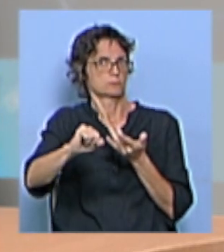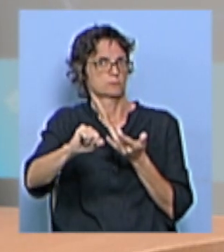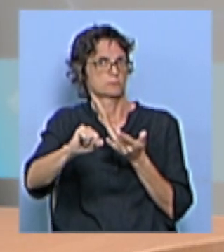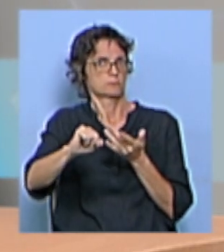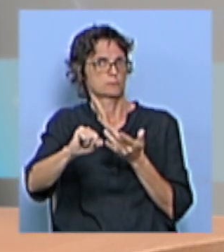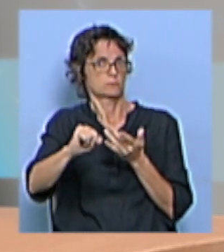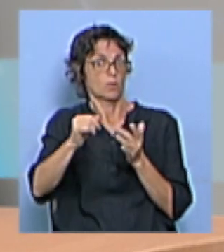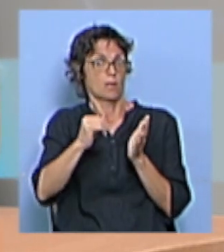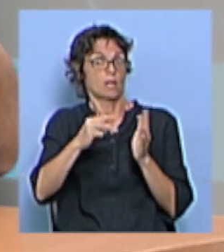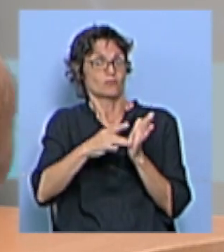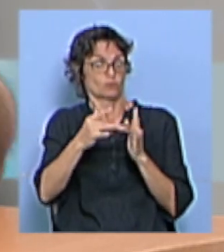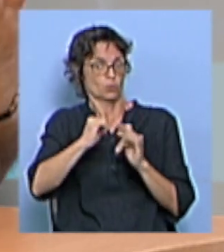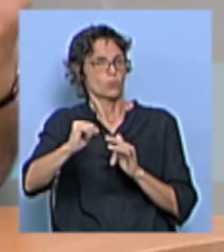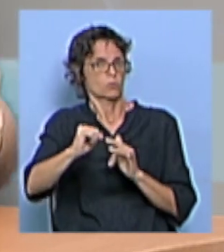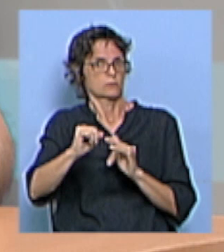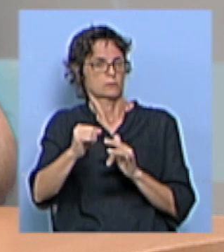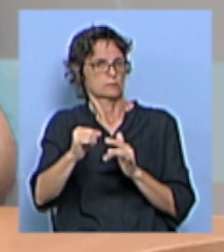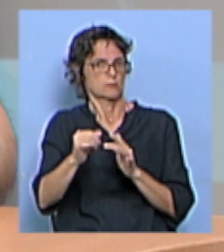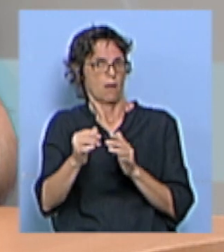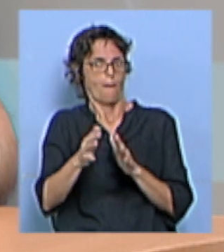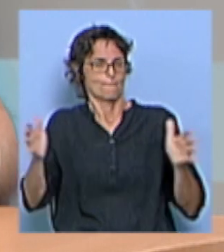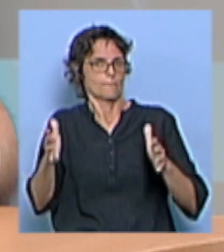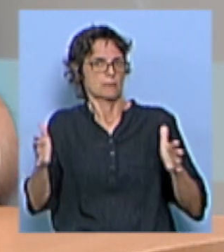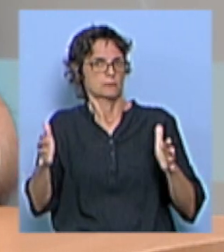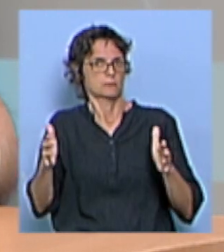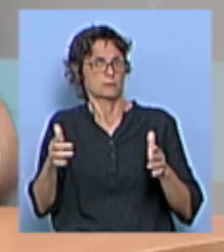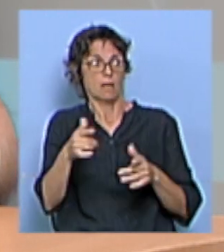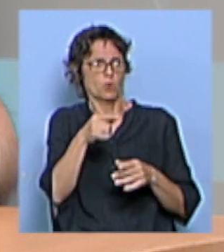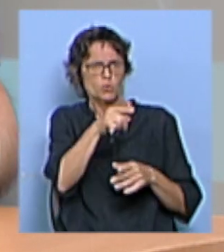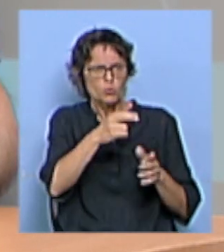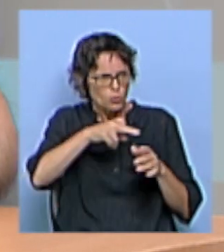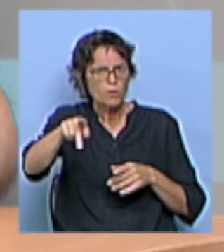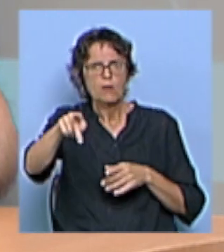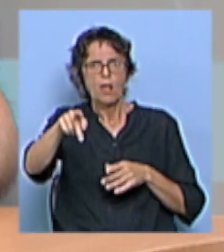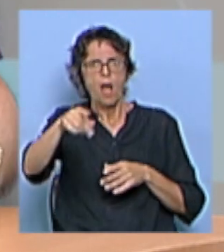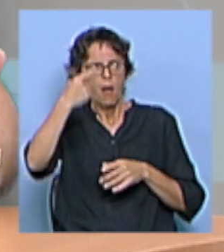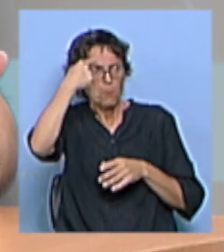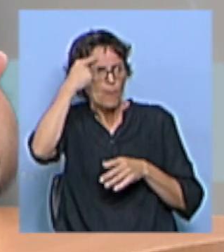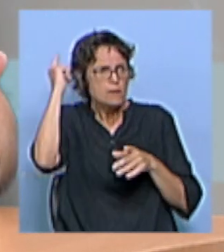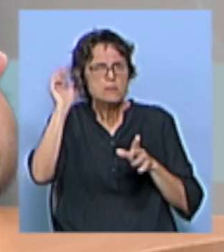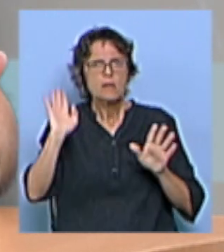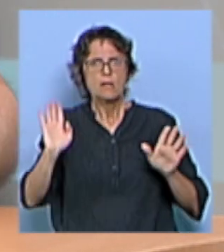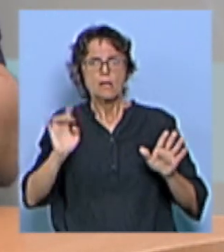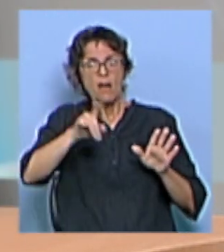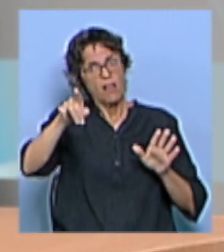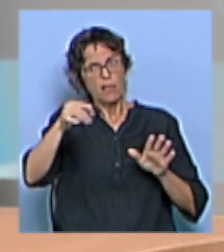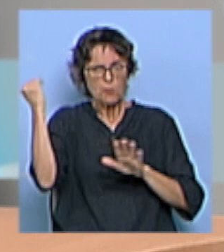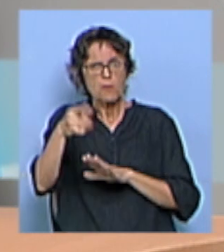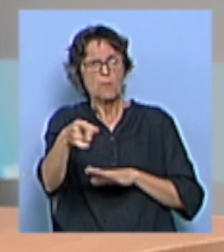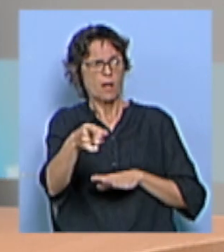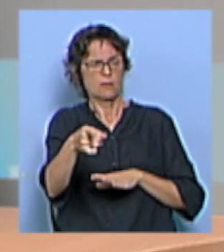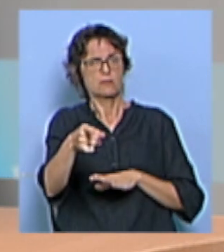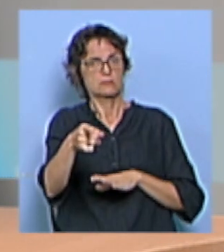portanto, tu ir para Jerusalém nem pensar. Lá vão-te prender e vão-te julgar e provavelmente vão-te matar.